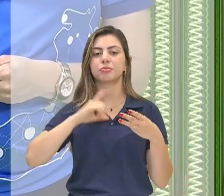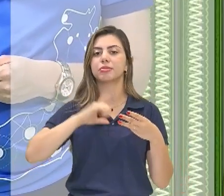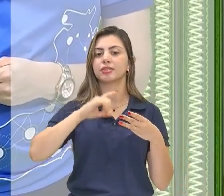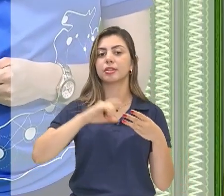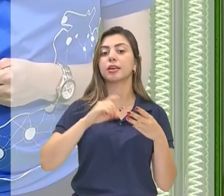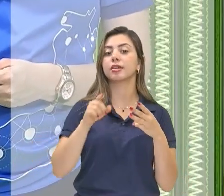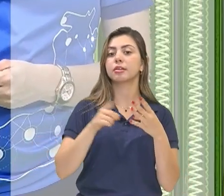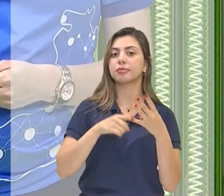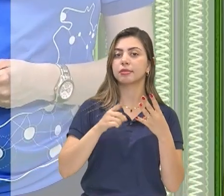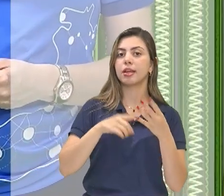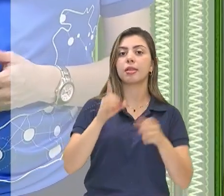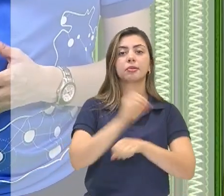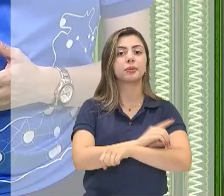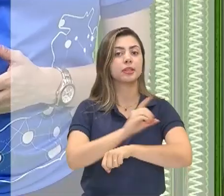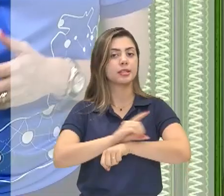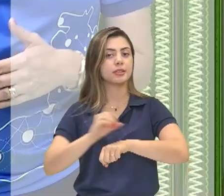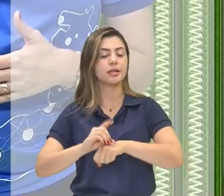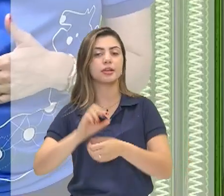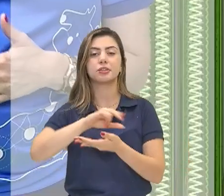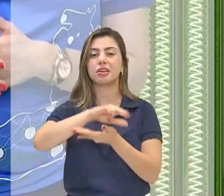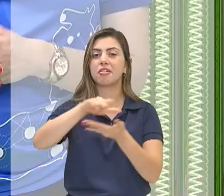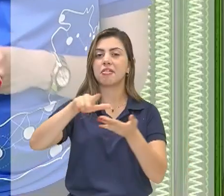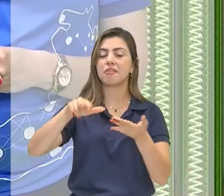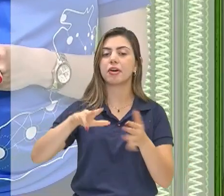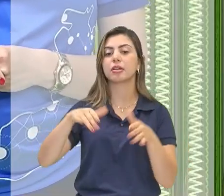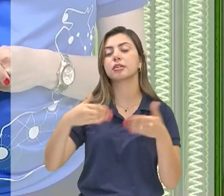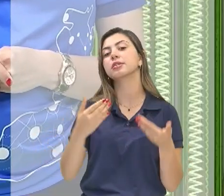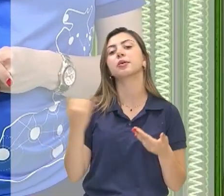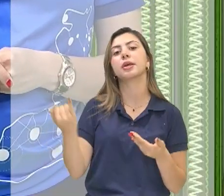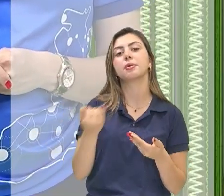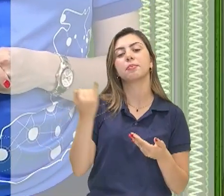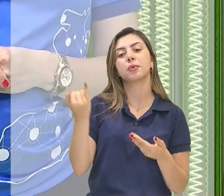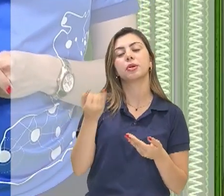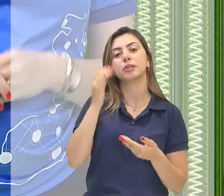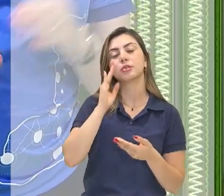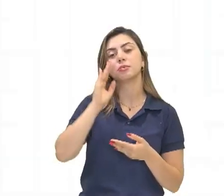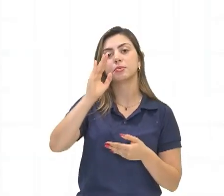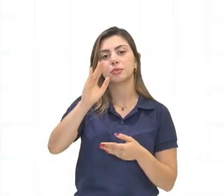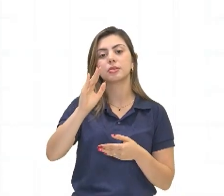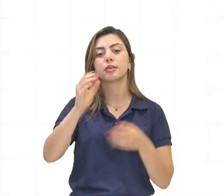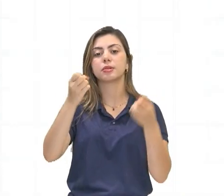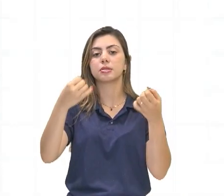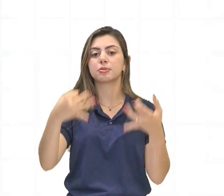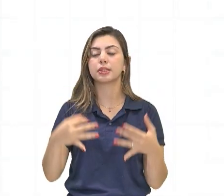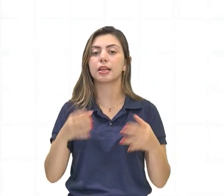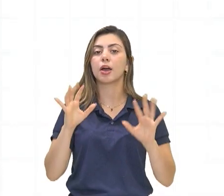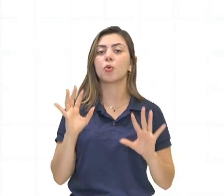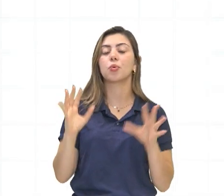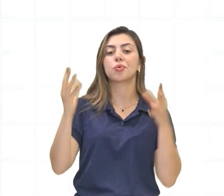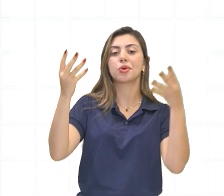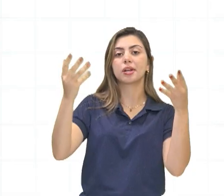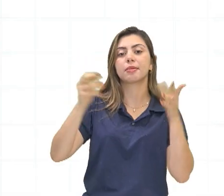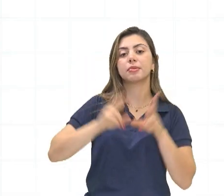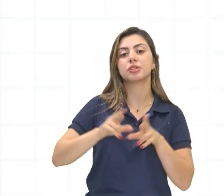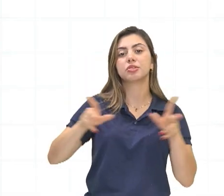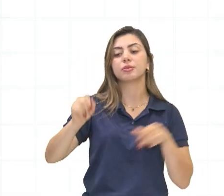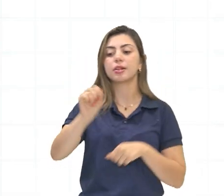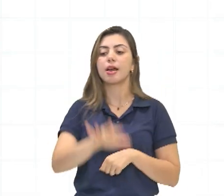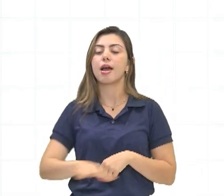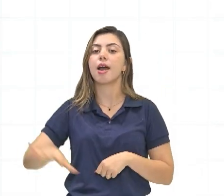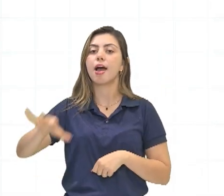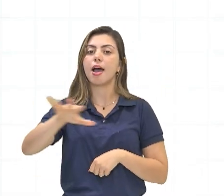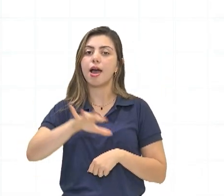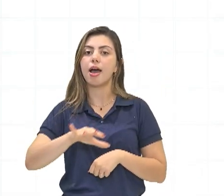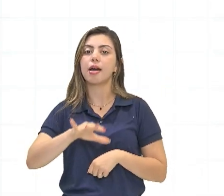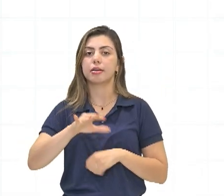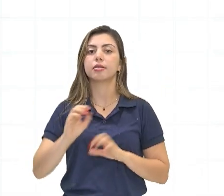o desértico, tá? Então é importante sempre destacar essa diferença, que clima é diferente de zona climática